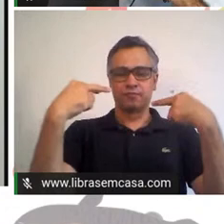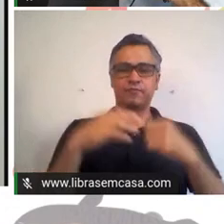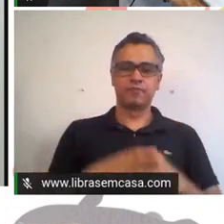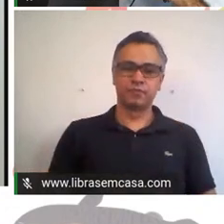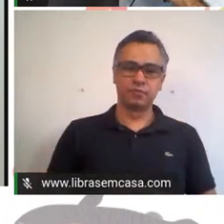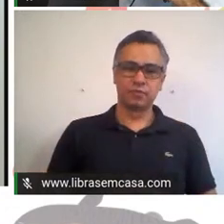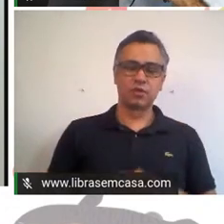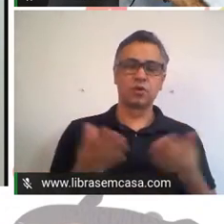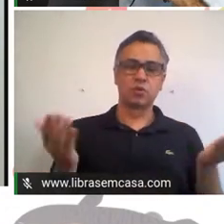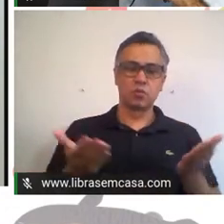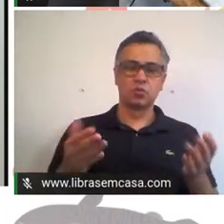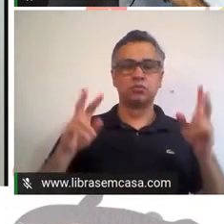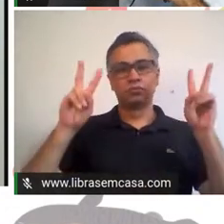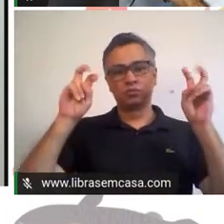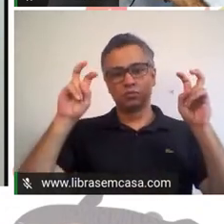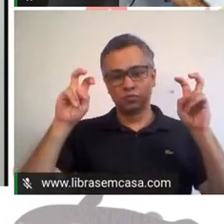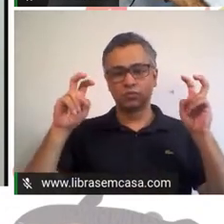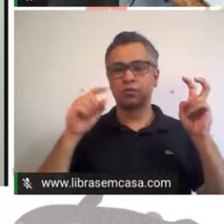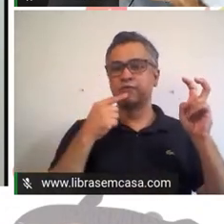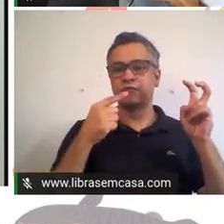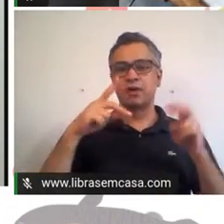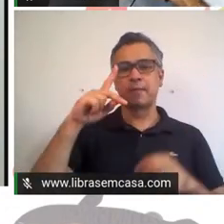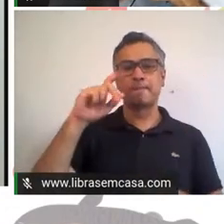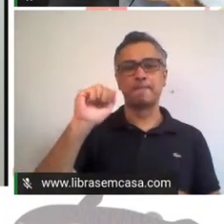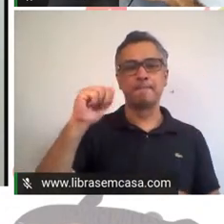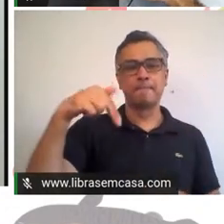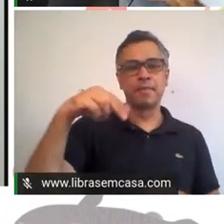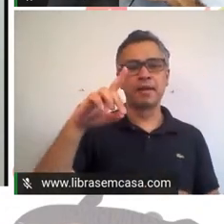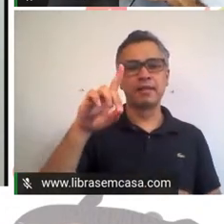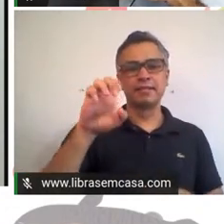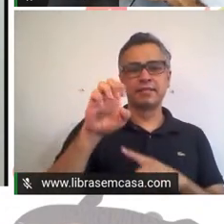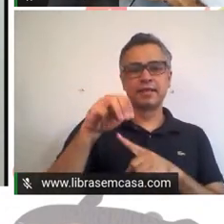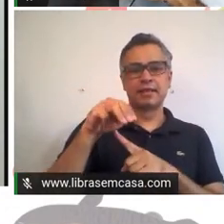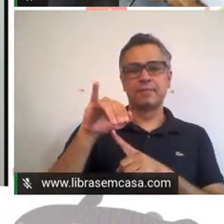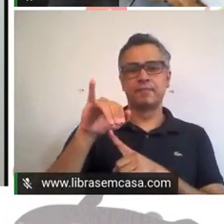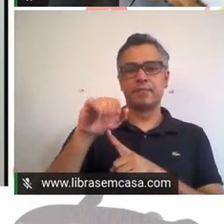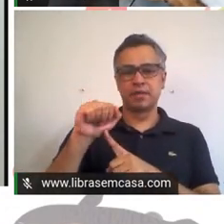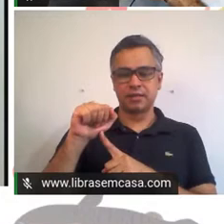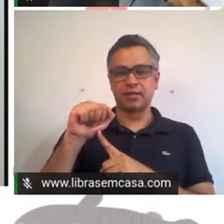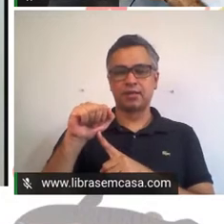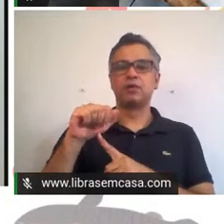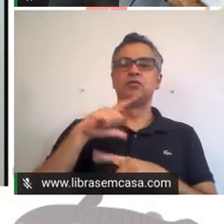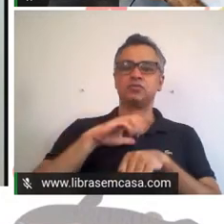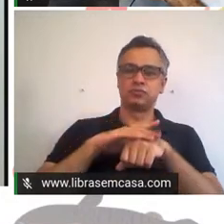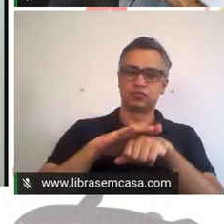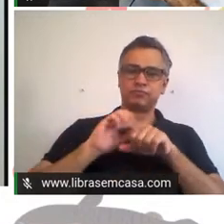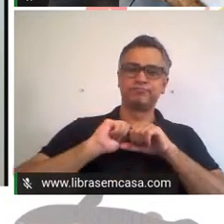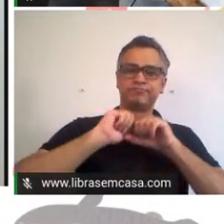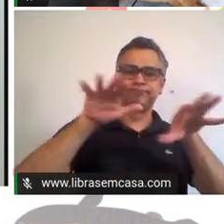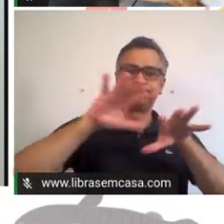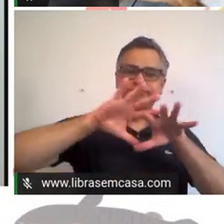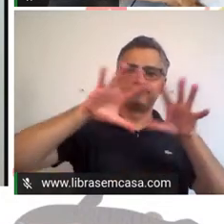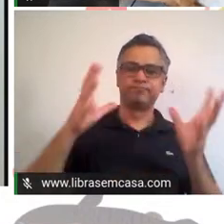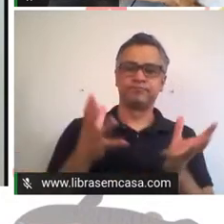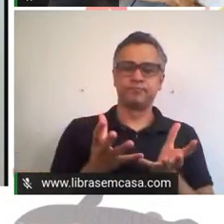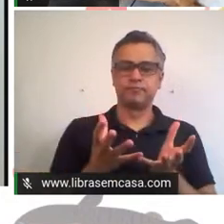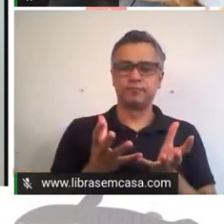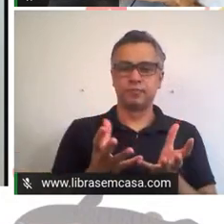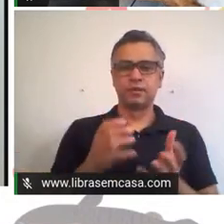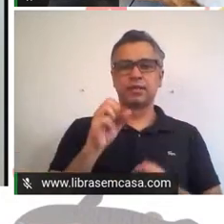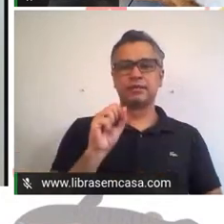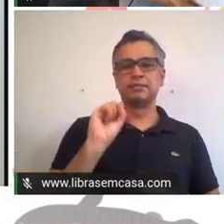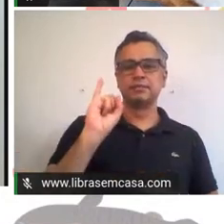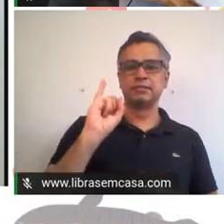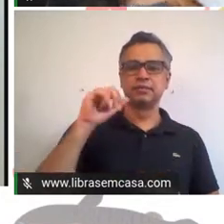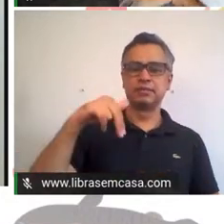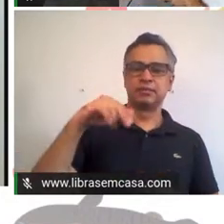No plural, o Glenn acabou de mencionar, e também faz a gente pensar nesse termo que chama sindemia global. Sindemia é um neologismo que foi criado a